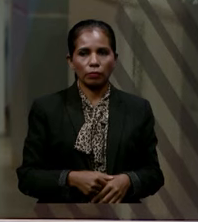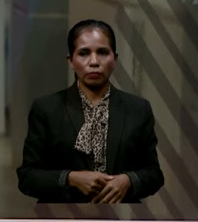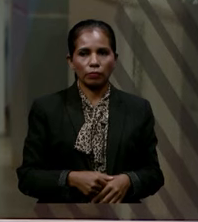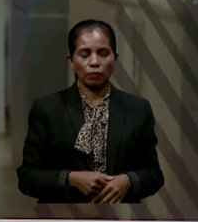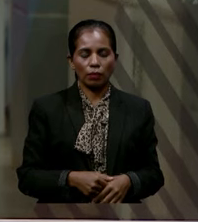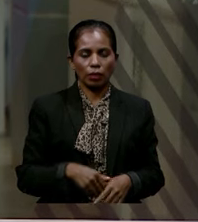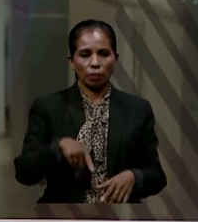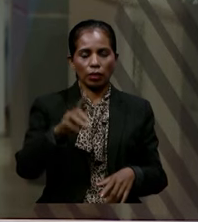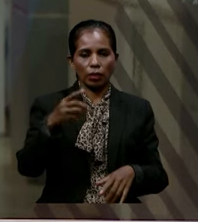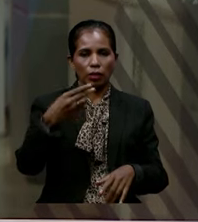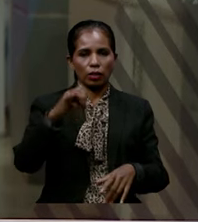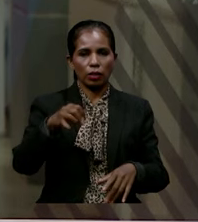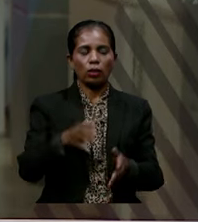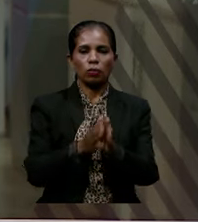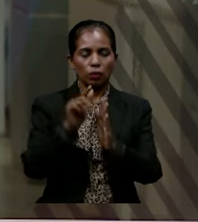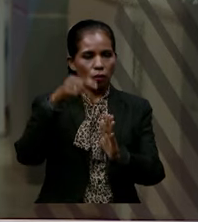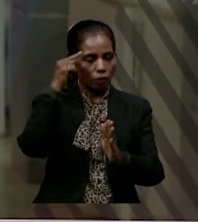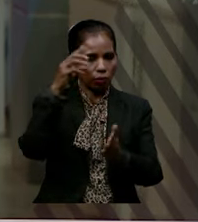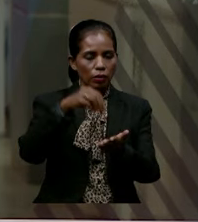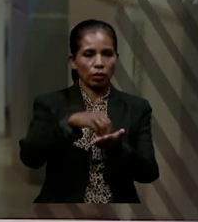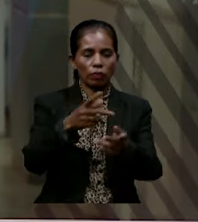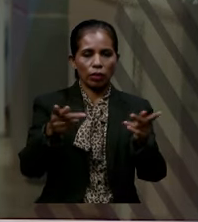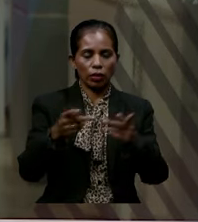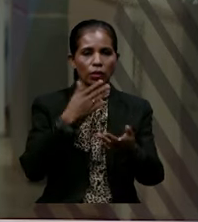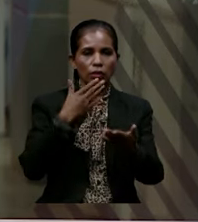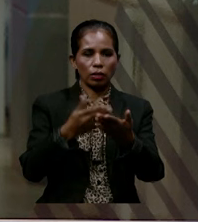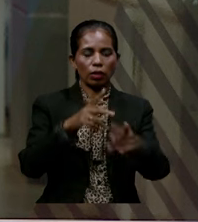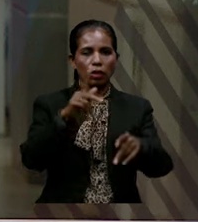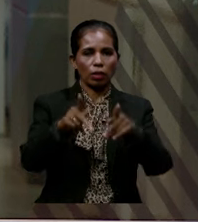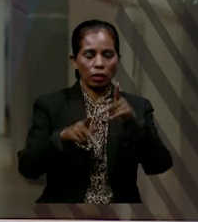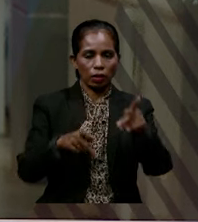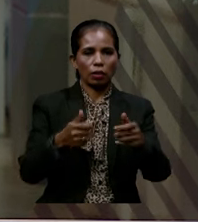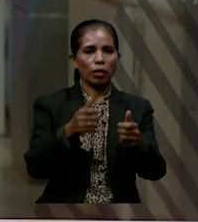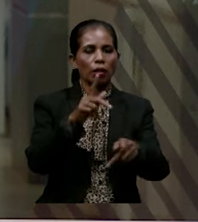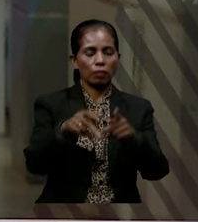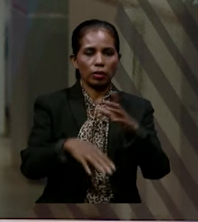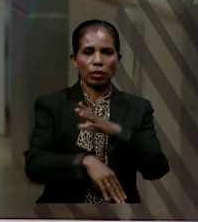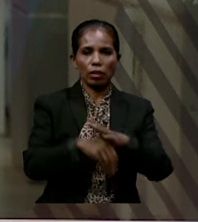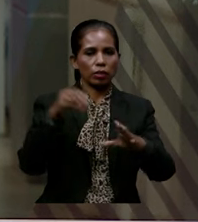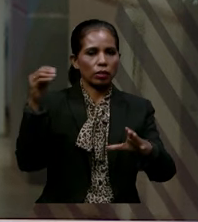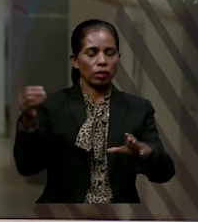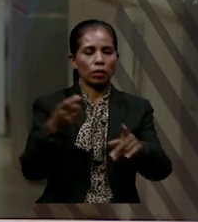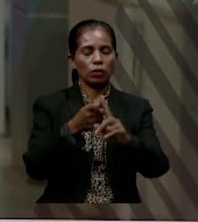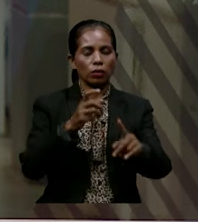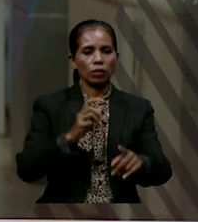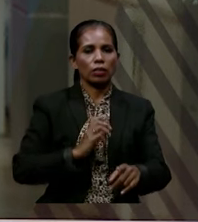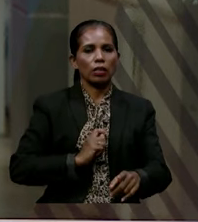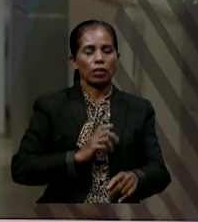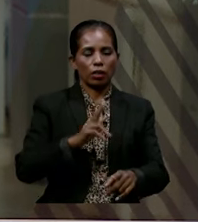Pedegas outra russo governo a tocaria fato em acolhimento ou digno da comunidade de bem autora de Sir Hassai, Rússia e Itara Clara.